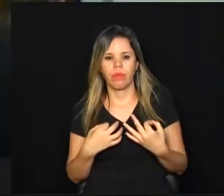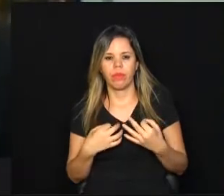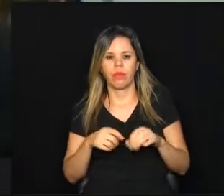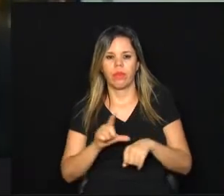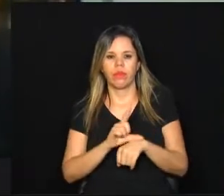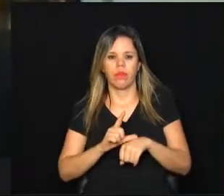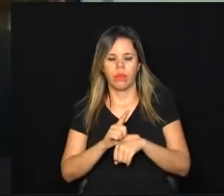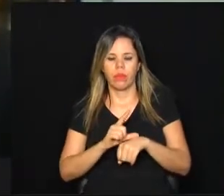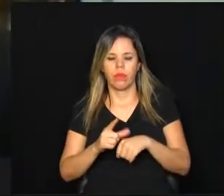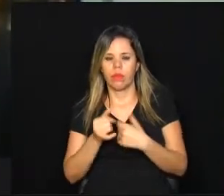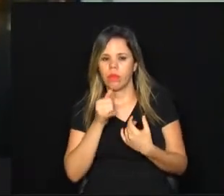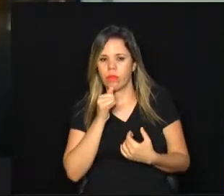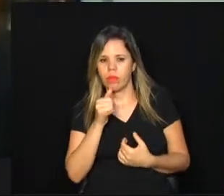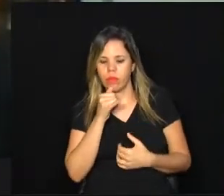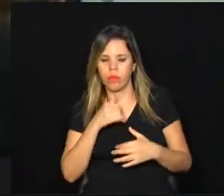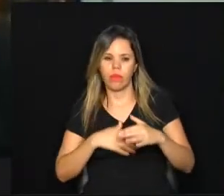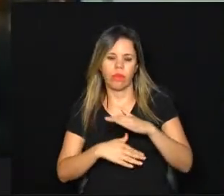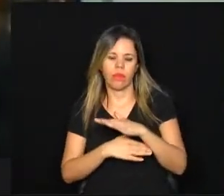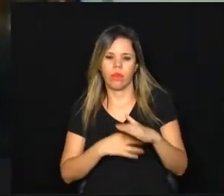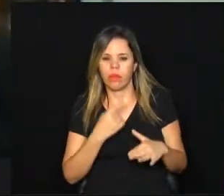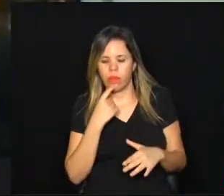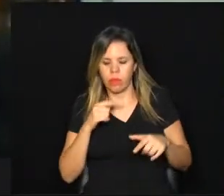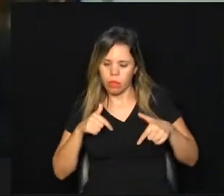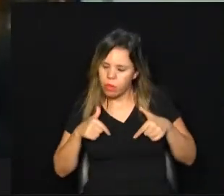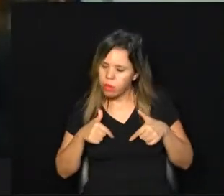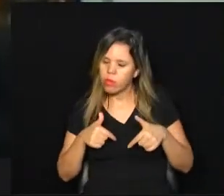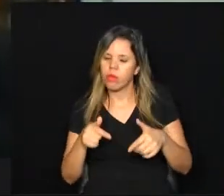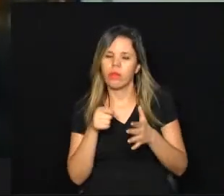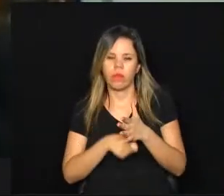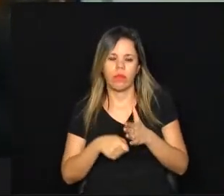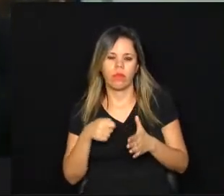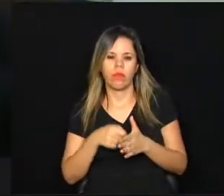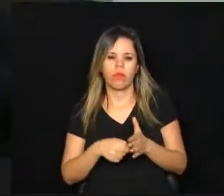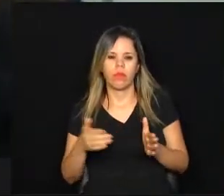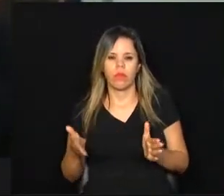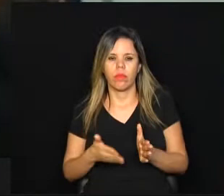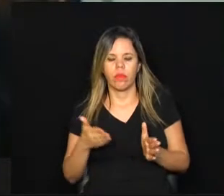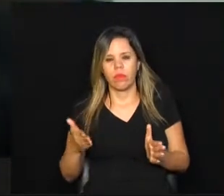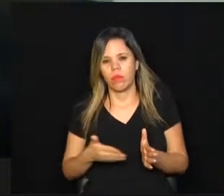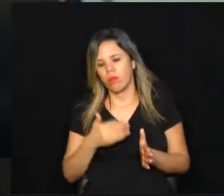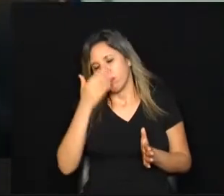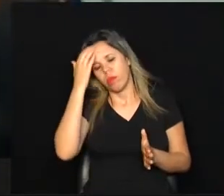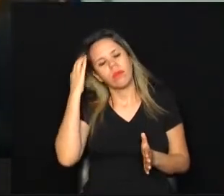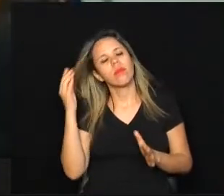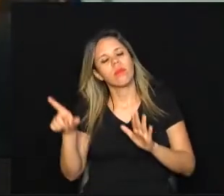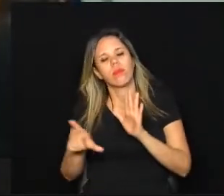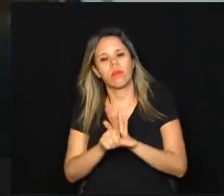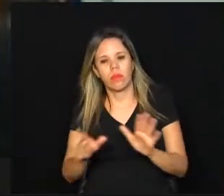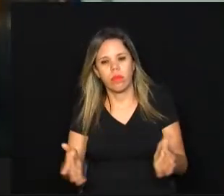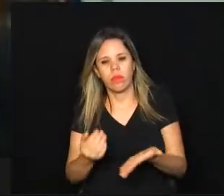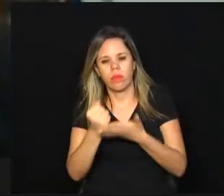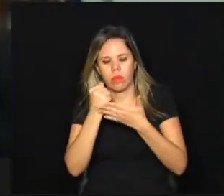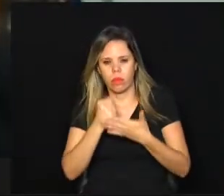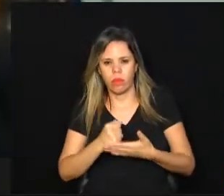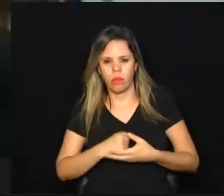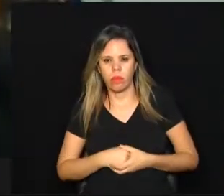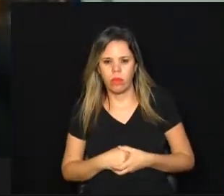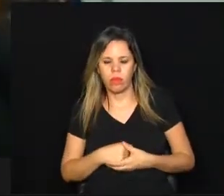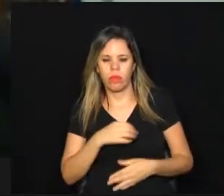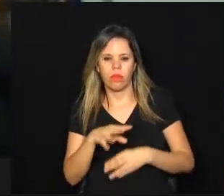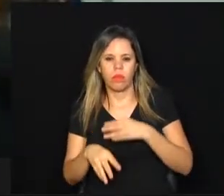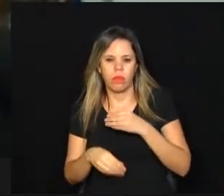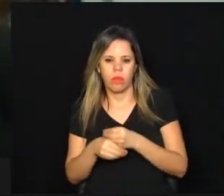legislativo, como é o exemplo de Campinas, atuante, né, produzindo leis que contribuem, inclusive, para a instalação